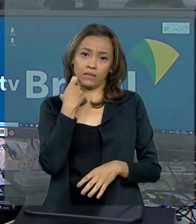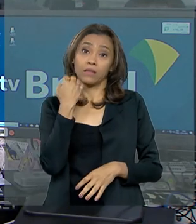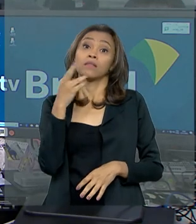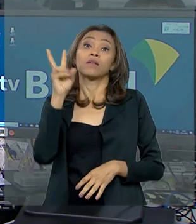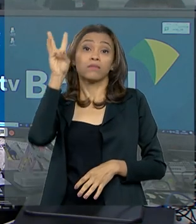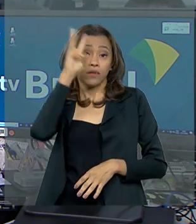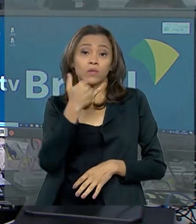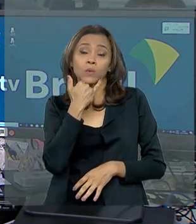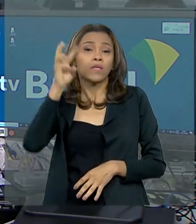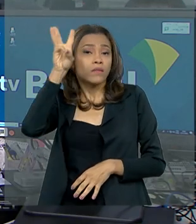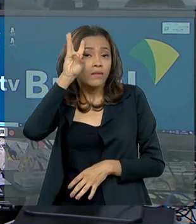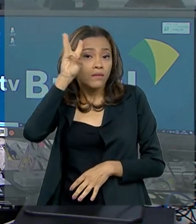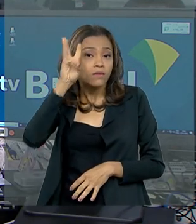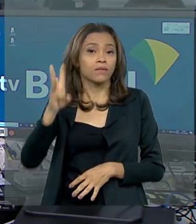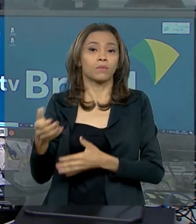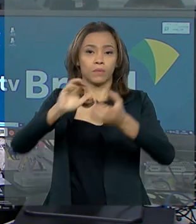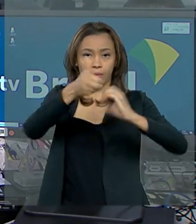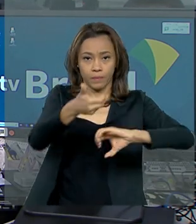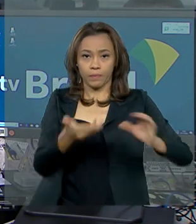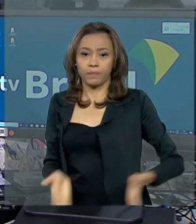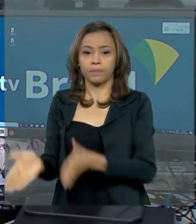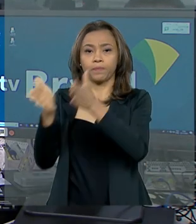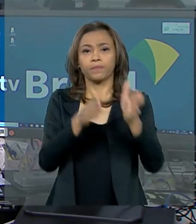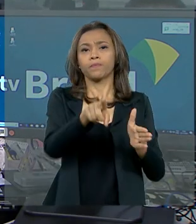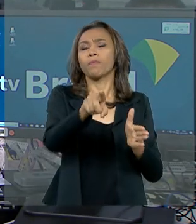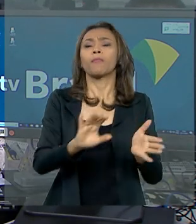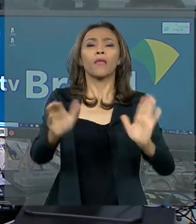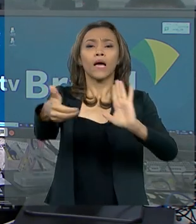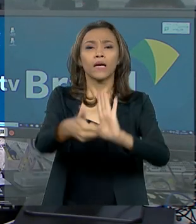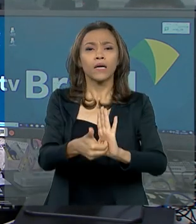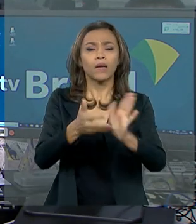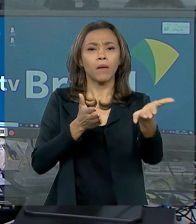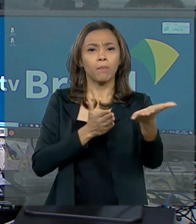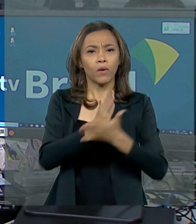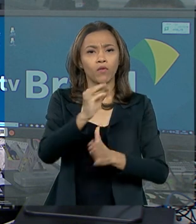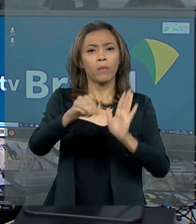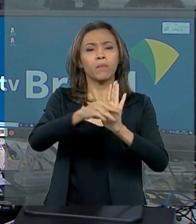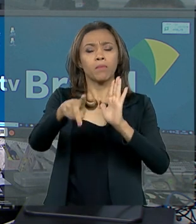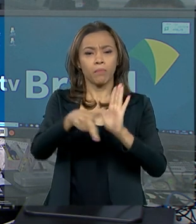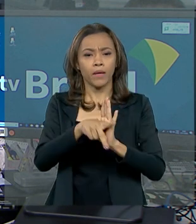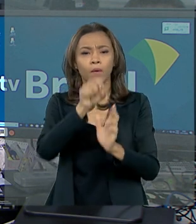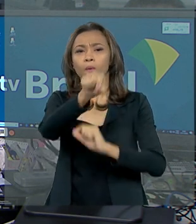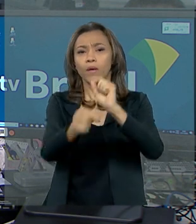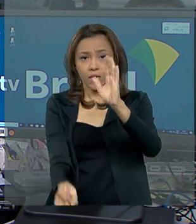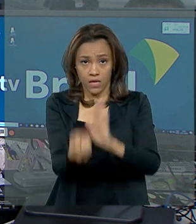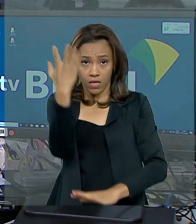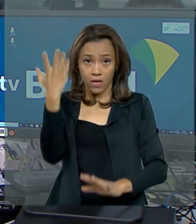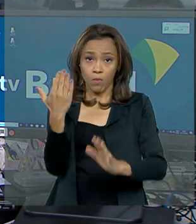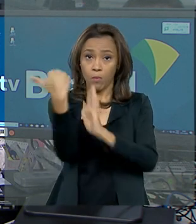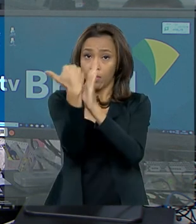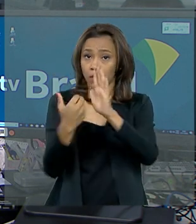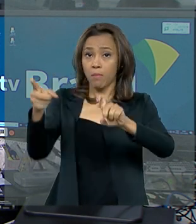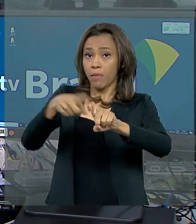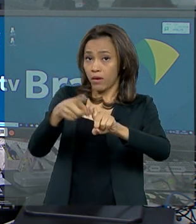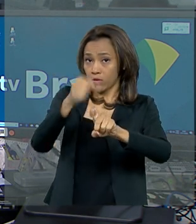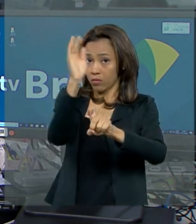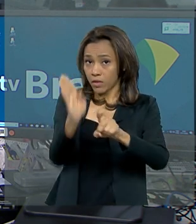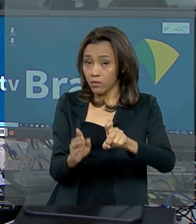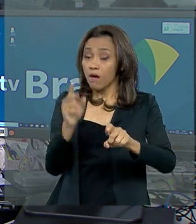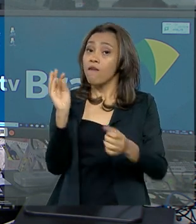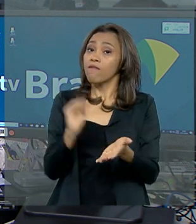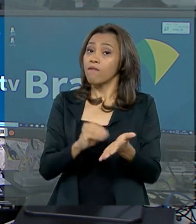a câmara dos deputados aprovou a medida provisória que cria o programa médicos pelo brasil a mp ainda precisa ser votada pelo